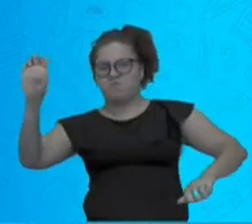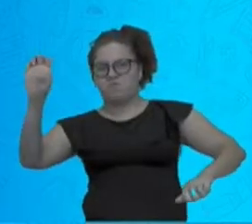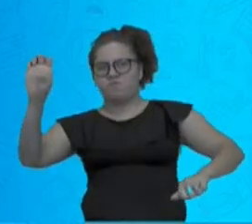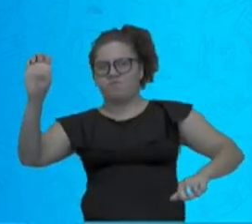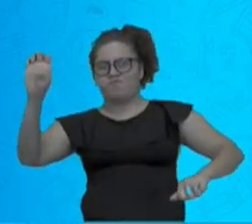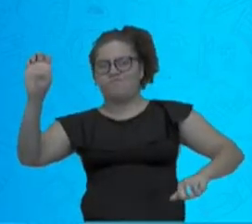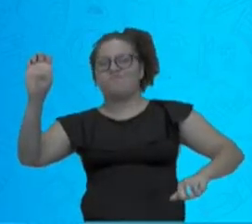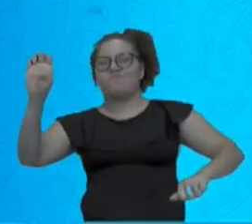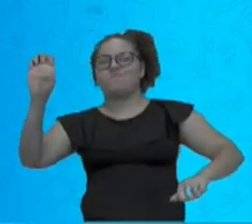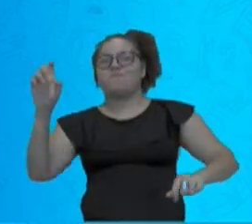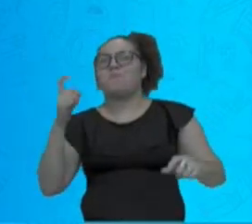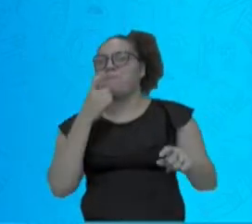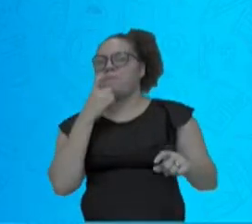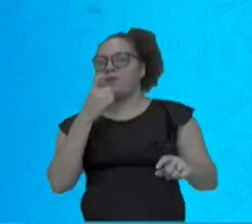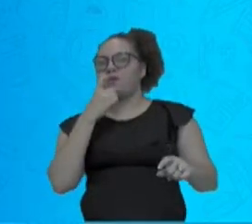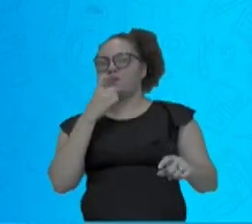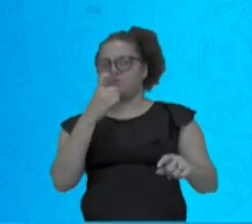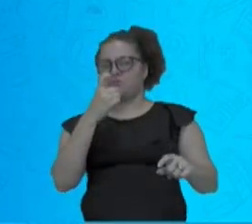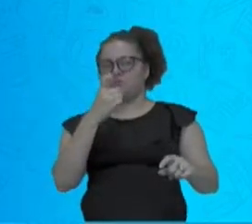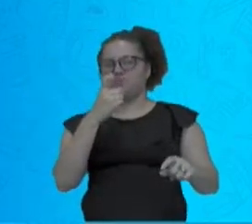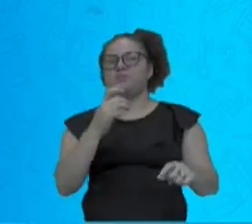cima.